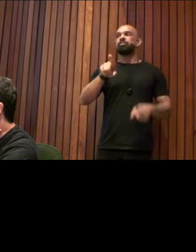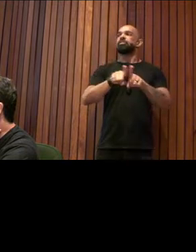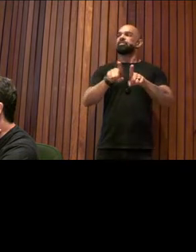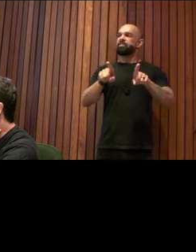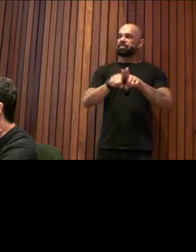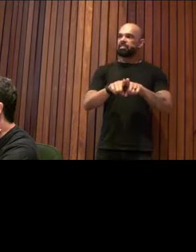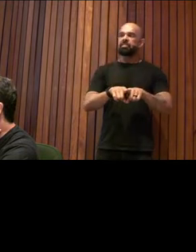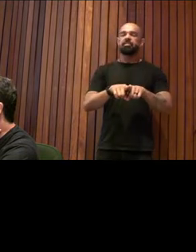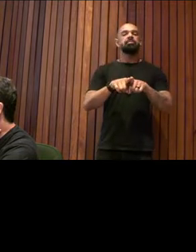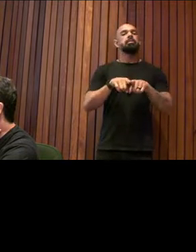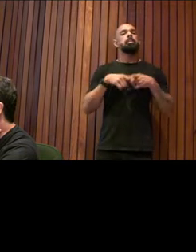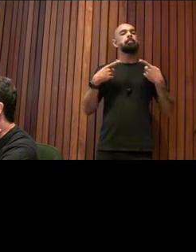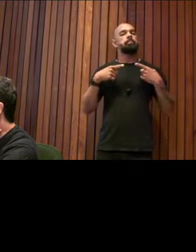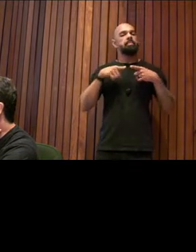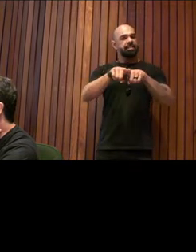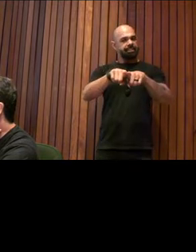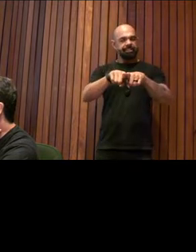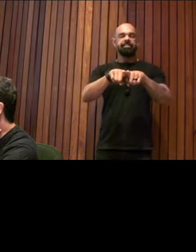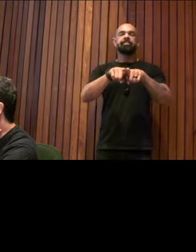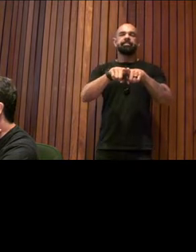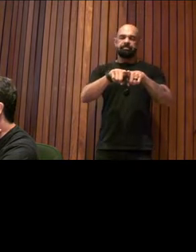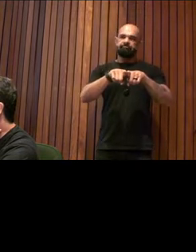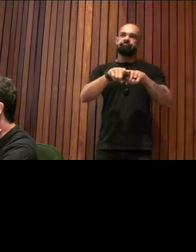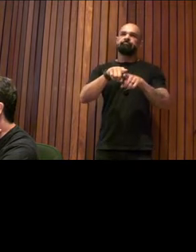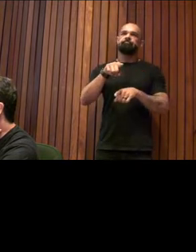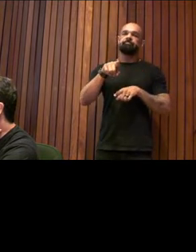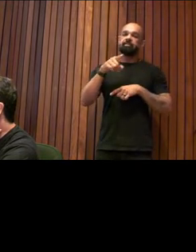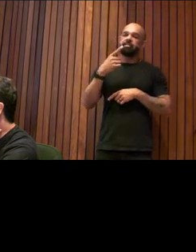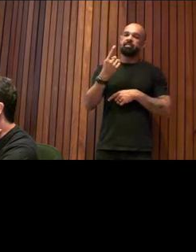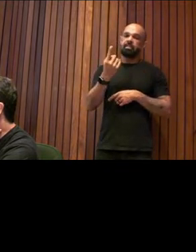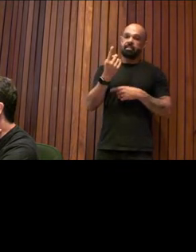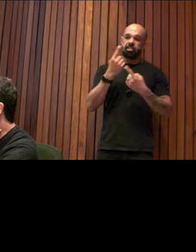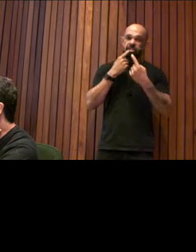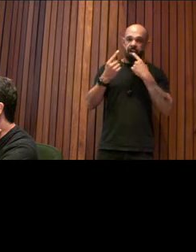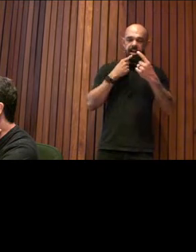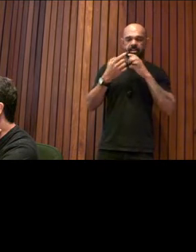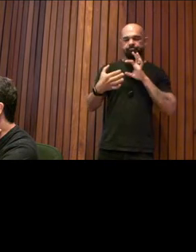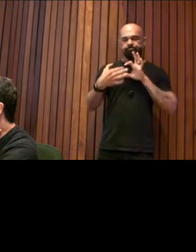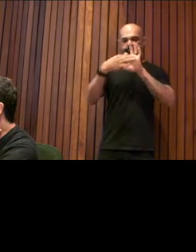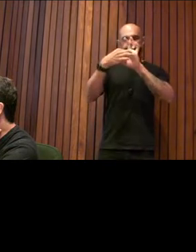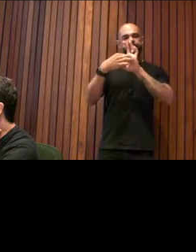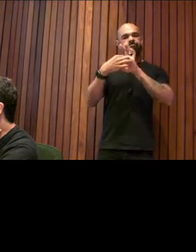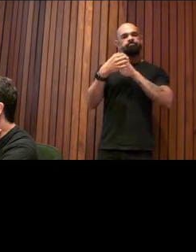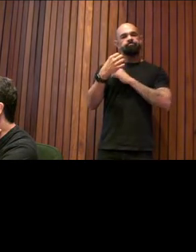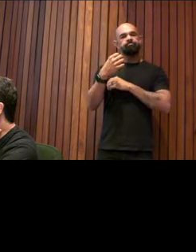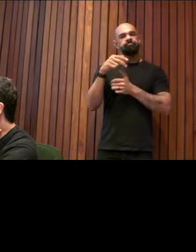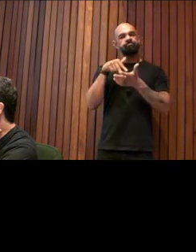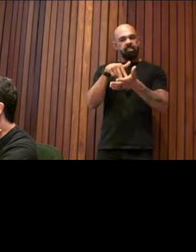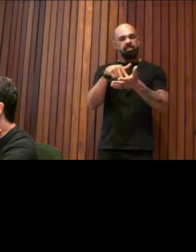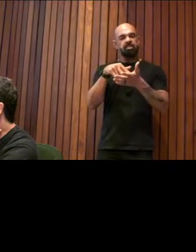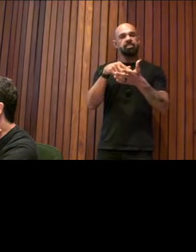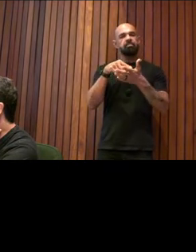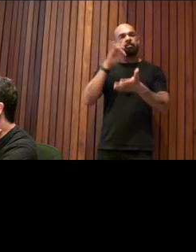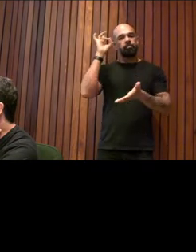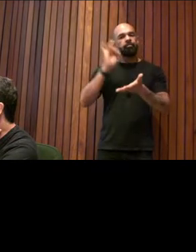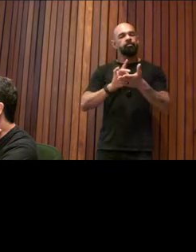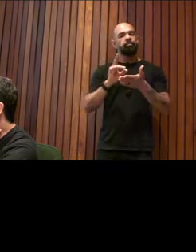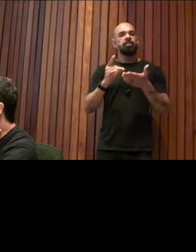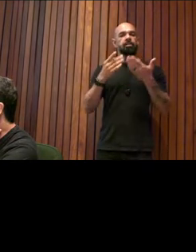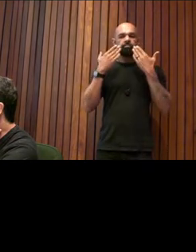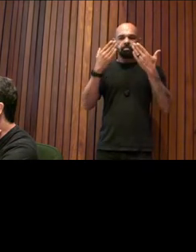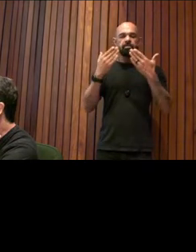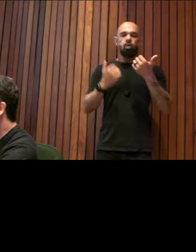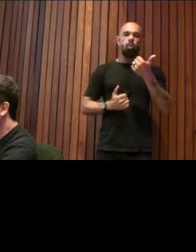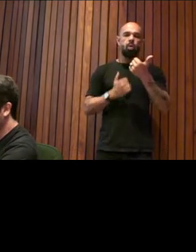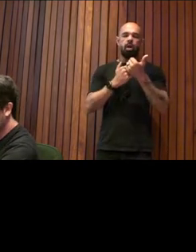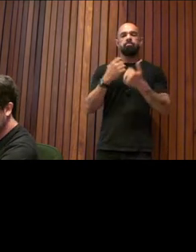nossa parceria, nossa, né? Acho que a gente tem um diálogo que é firme, que é franco, que é colaborativo, que é